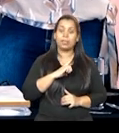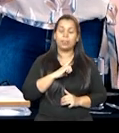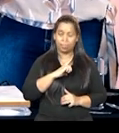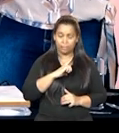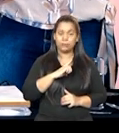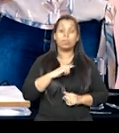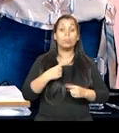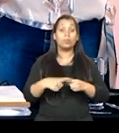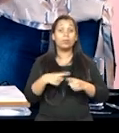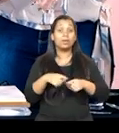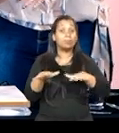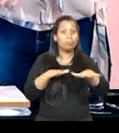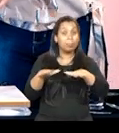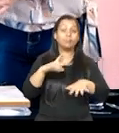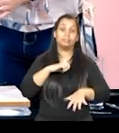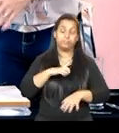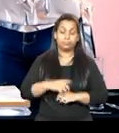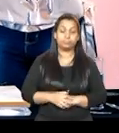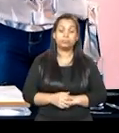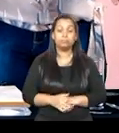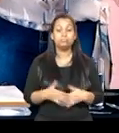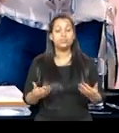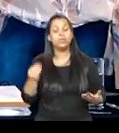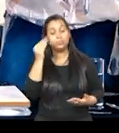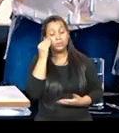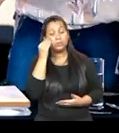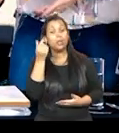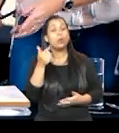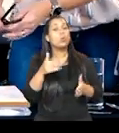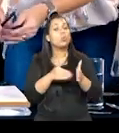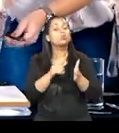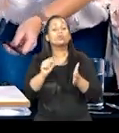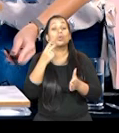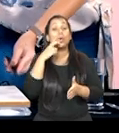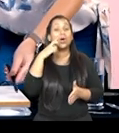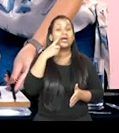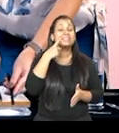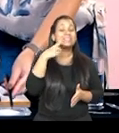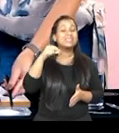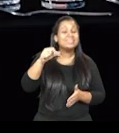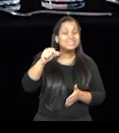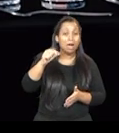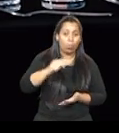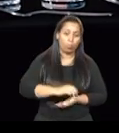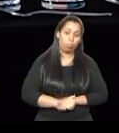em movimento. Vamos testar por último sal de cozinha.